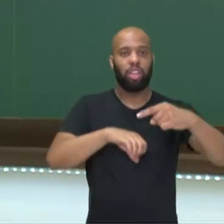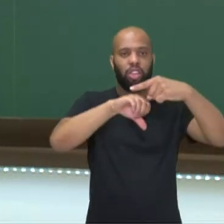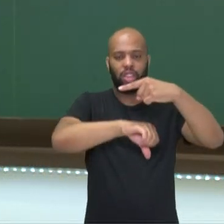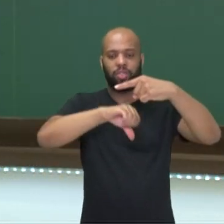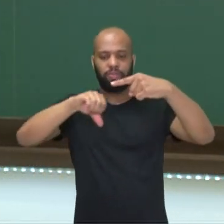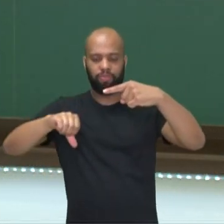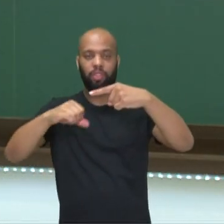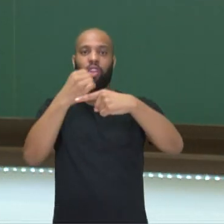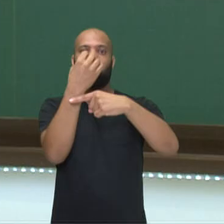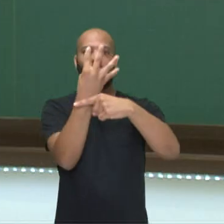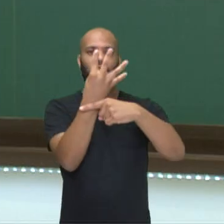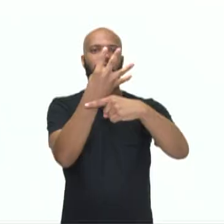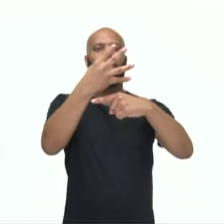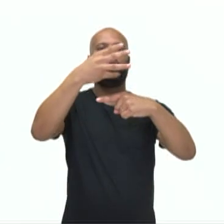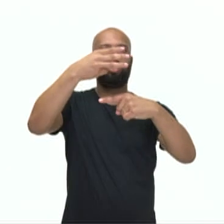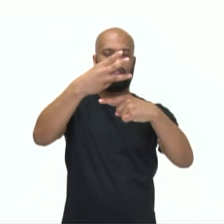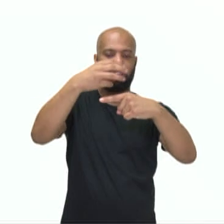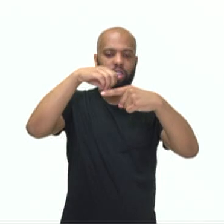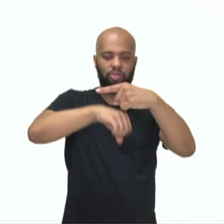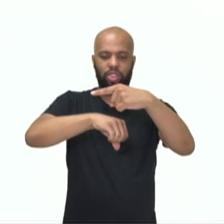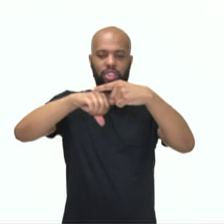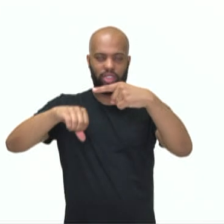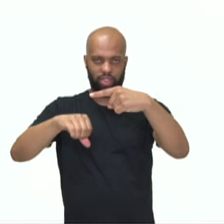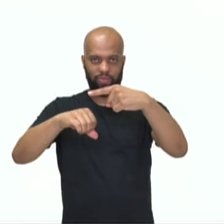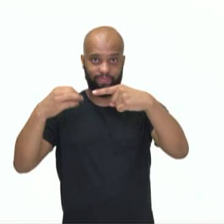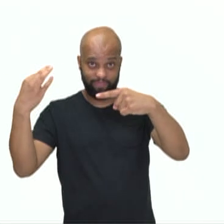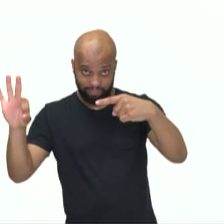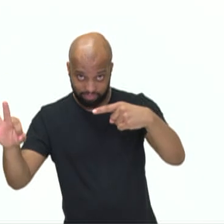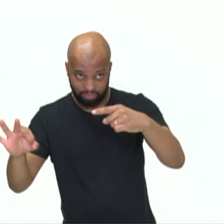ficar 43,99 avos.